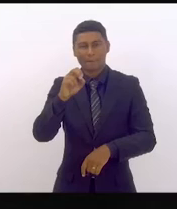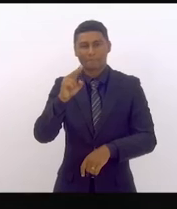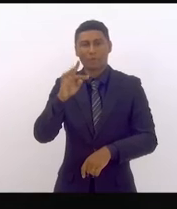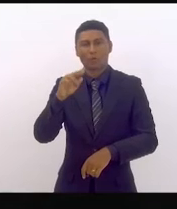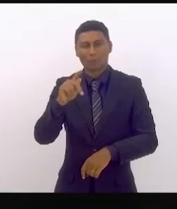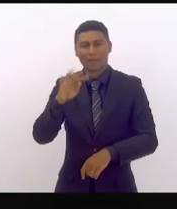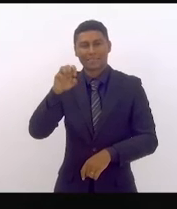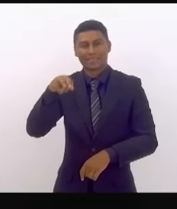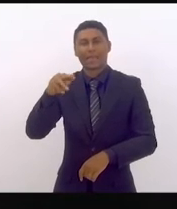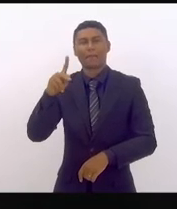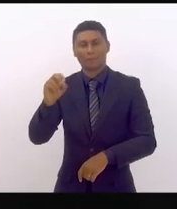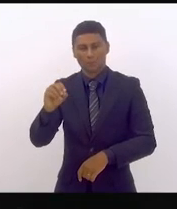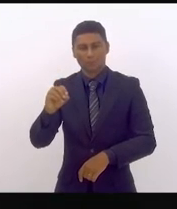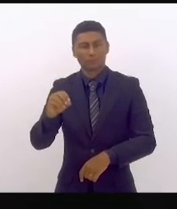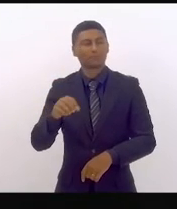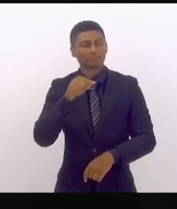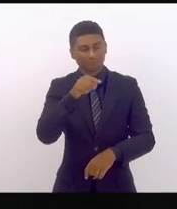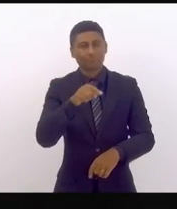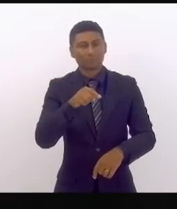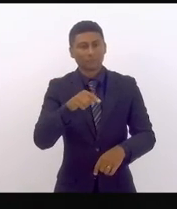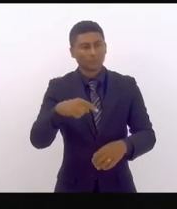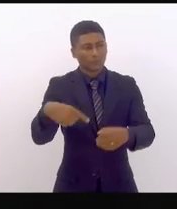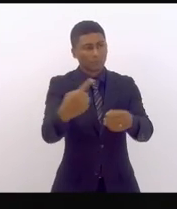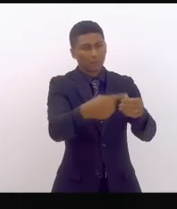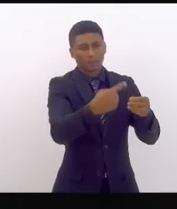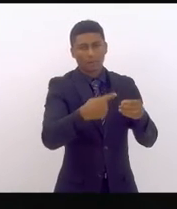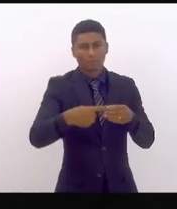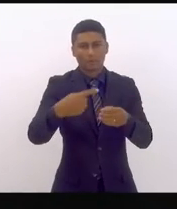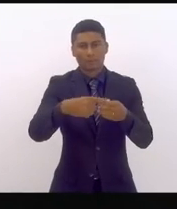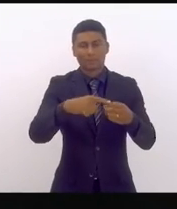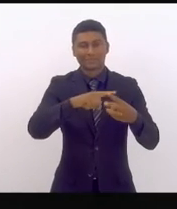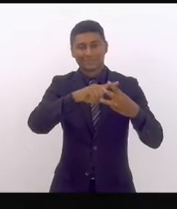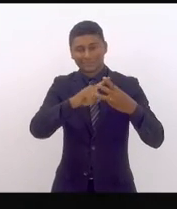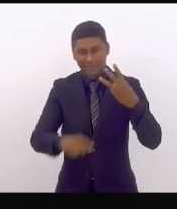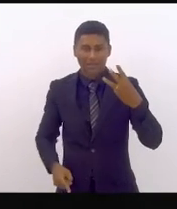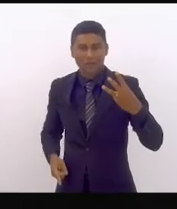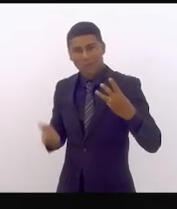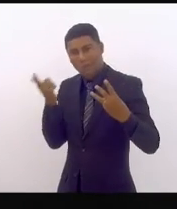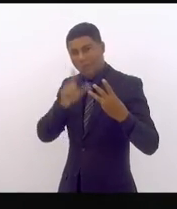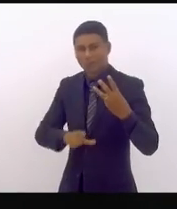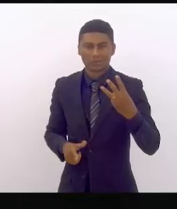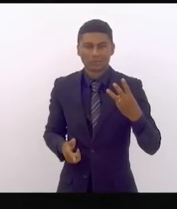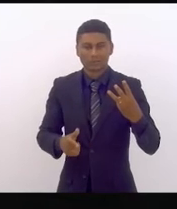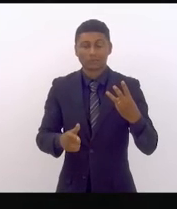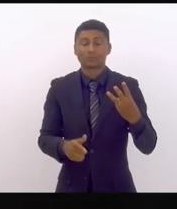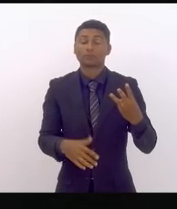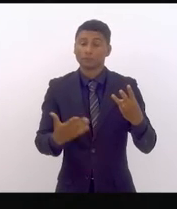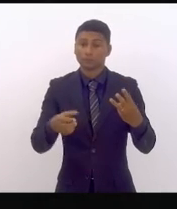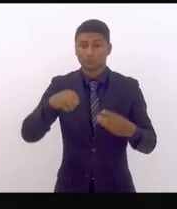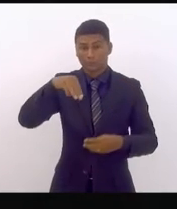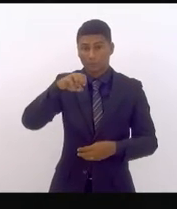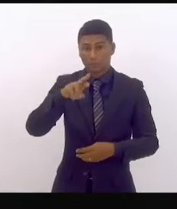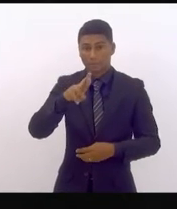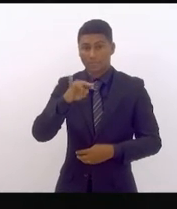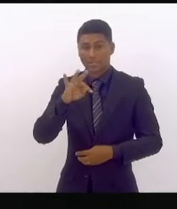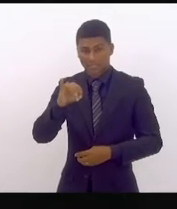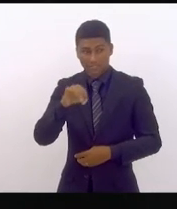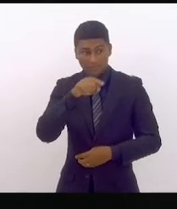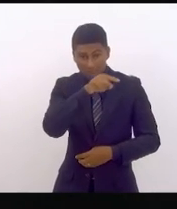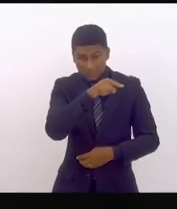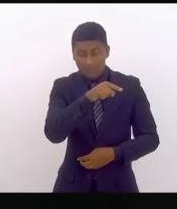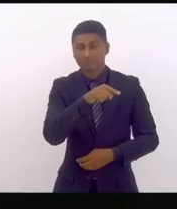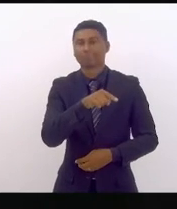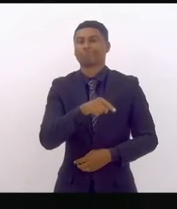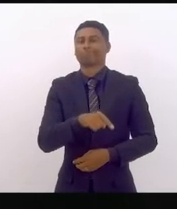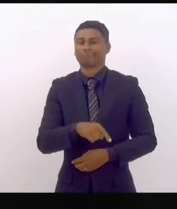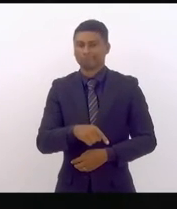Meriti de Duque de Caxias e de Bangu somente o de São João de Meriti Presidente